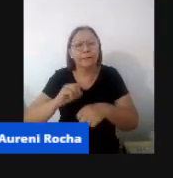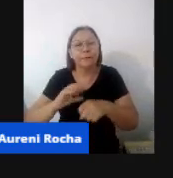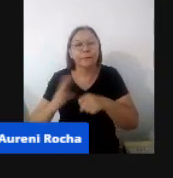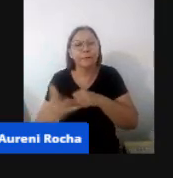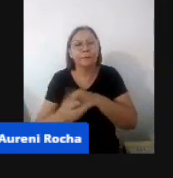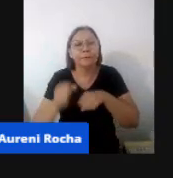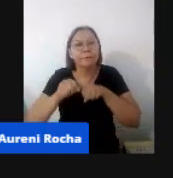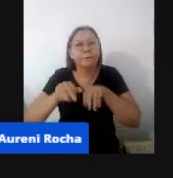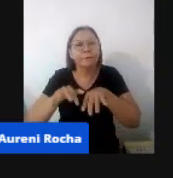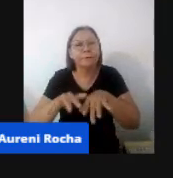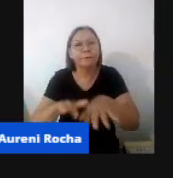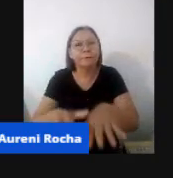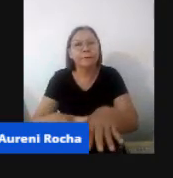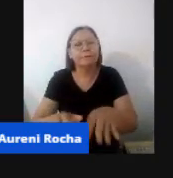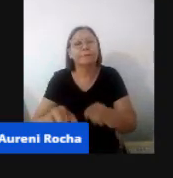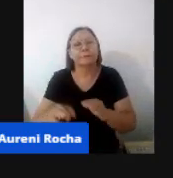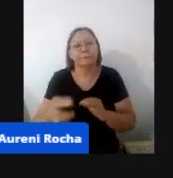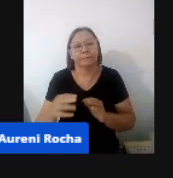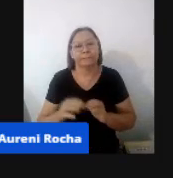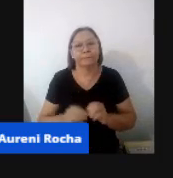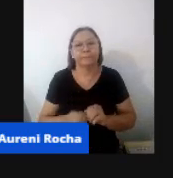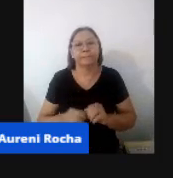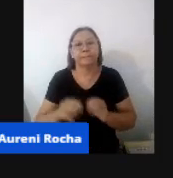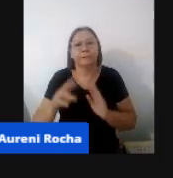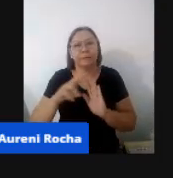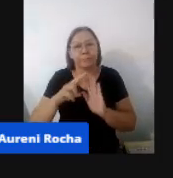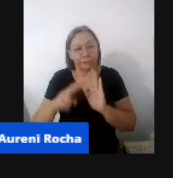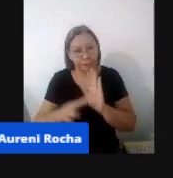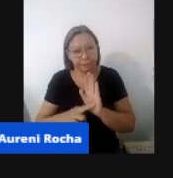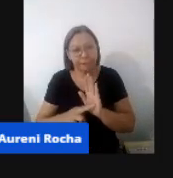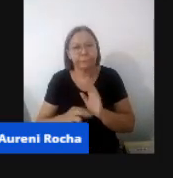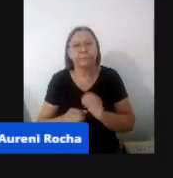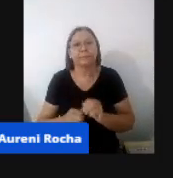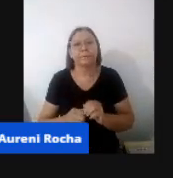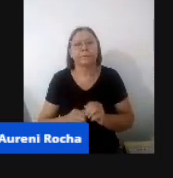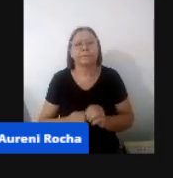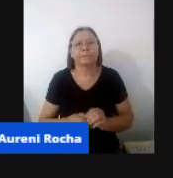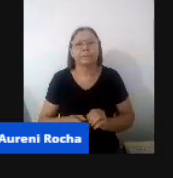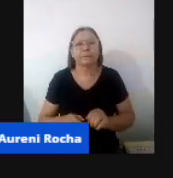nessa formação de hoje. O próximo slide, por gentileza.